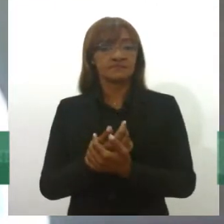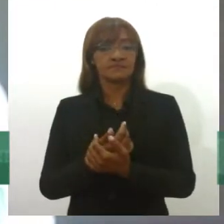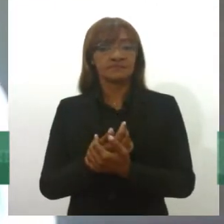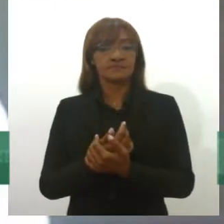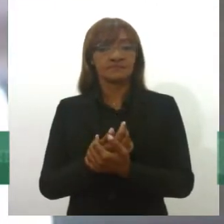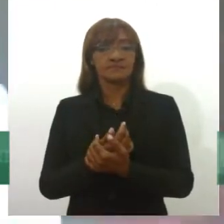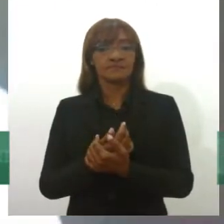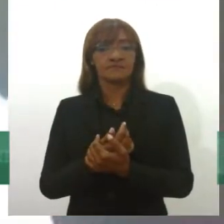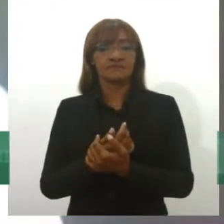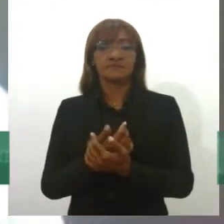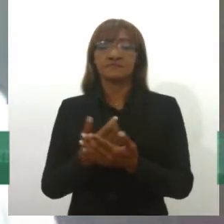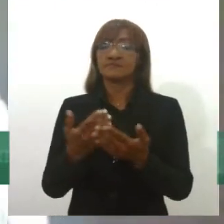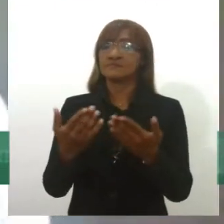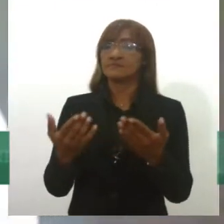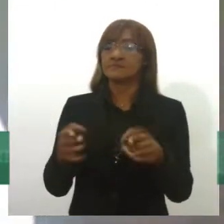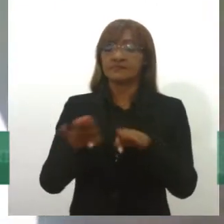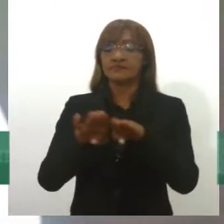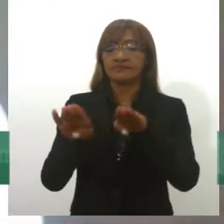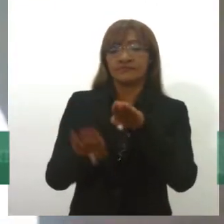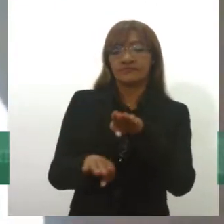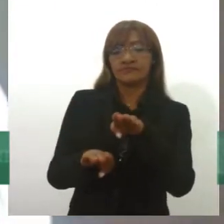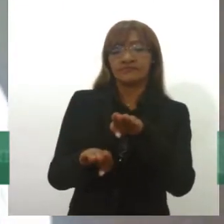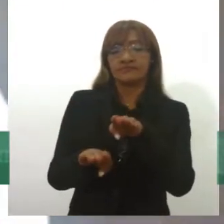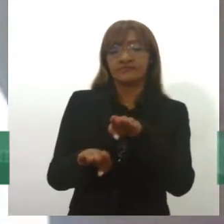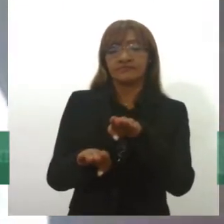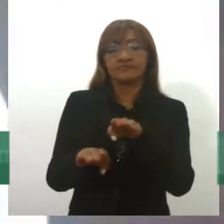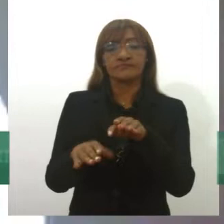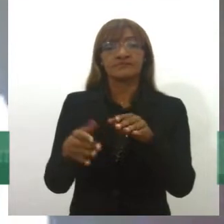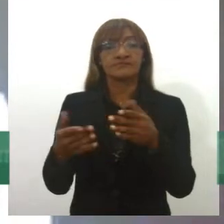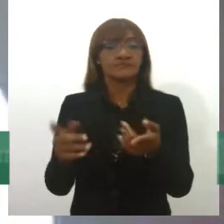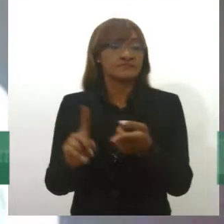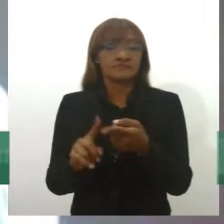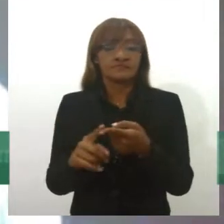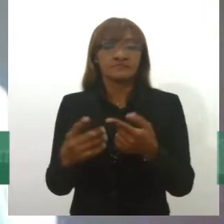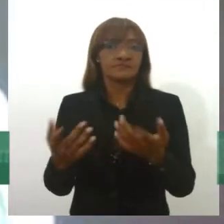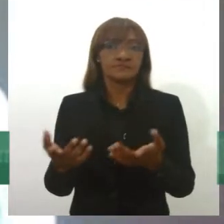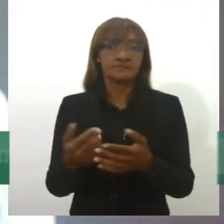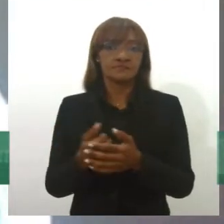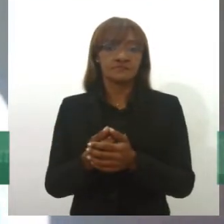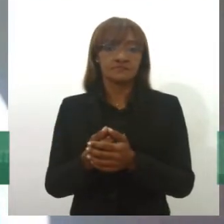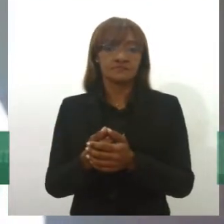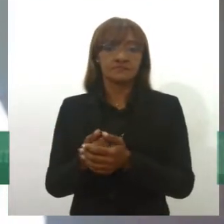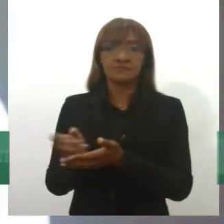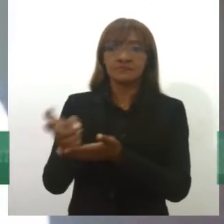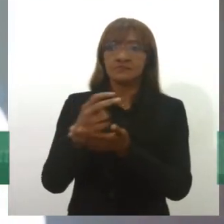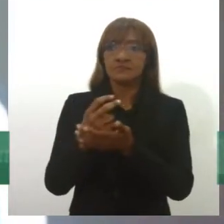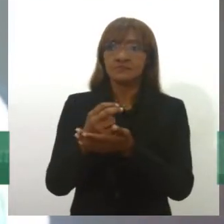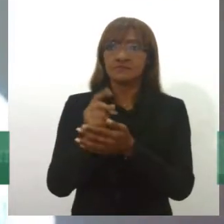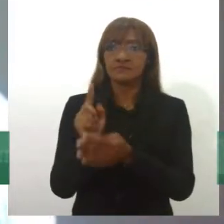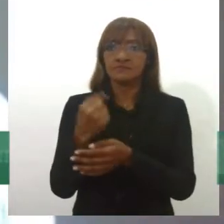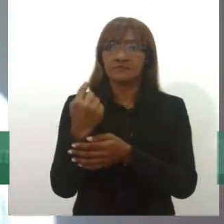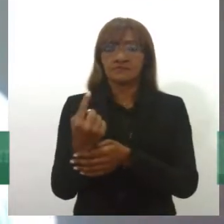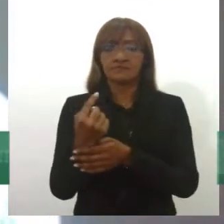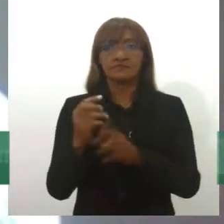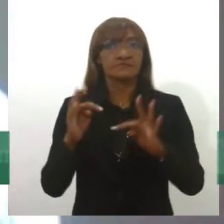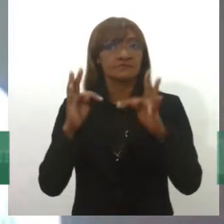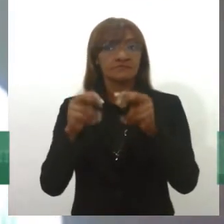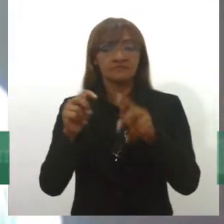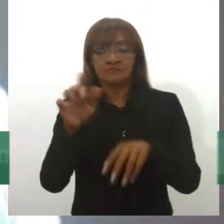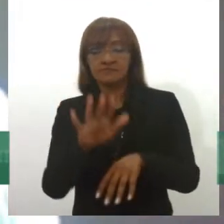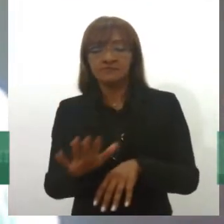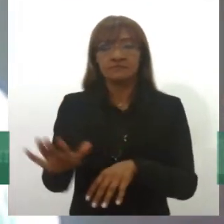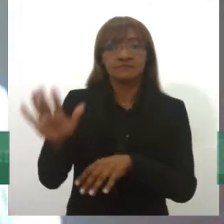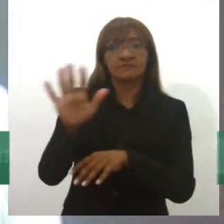com enormes desigualdades regionais, e você tem uma alíquota única para todo o território vai